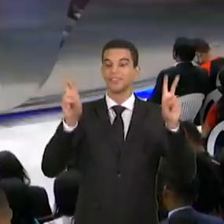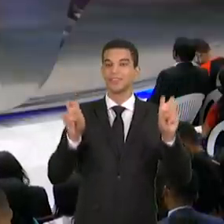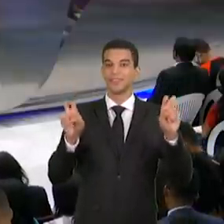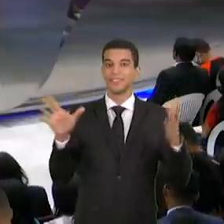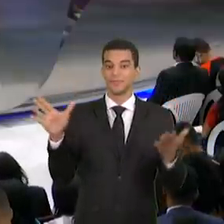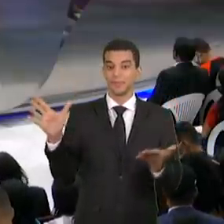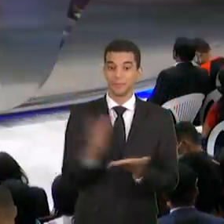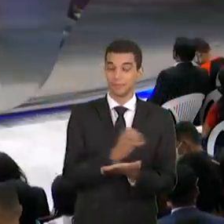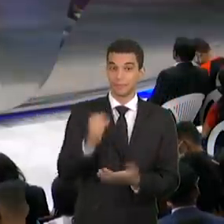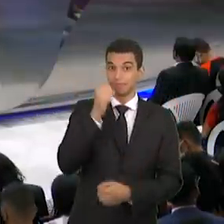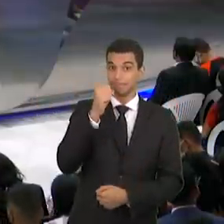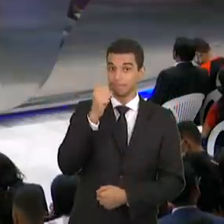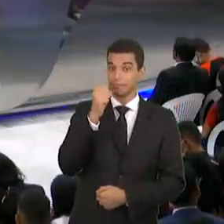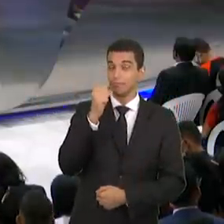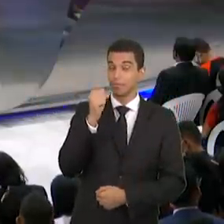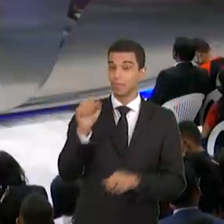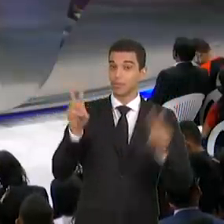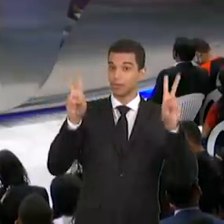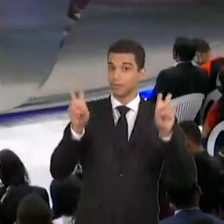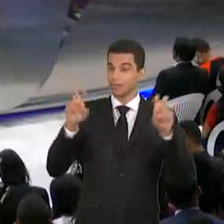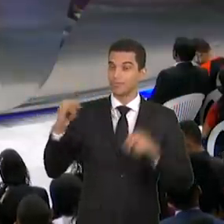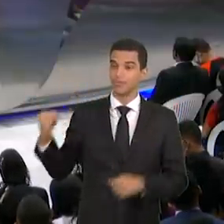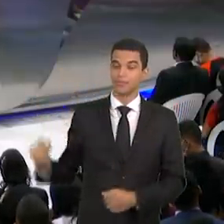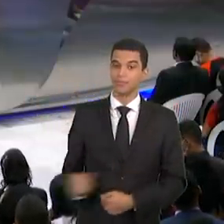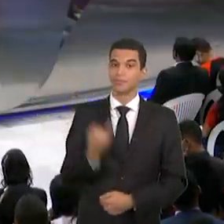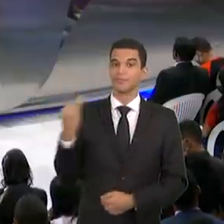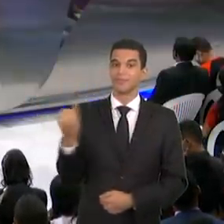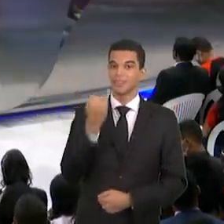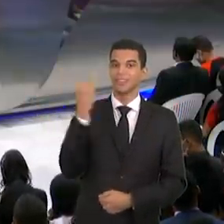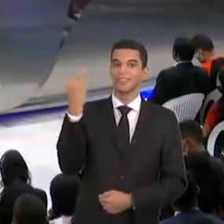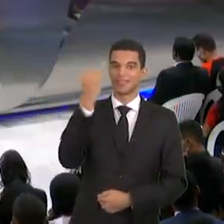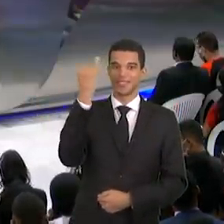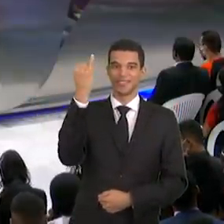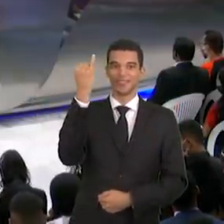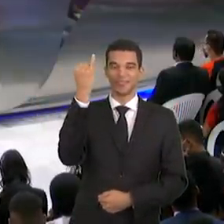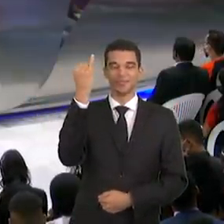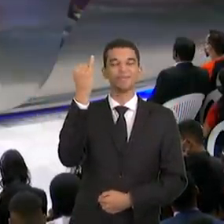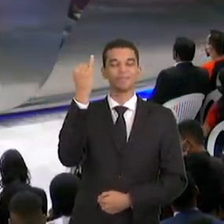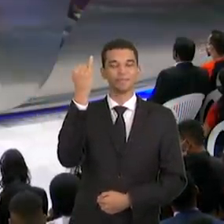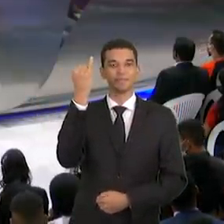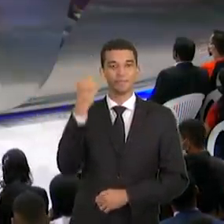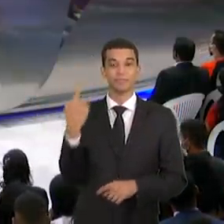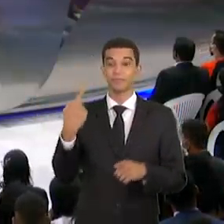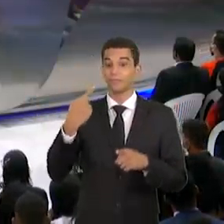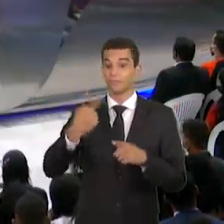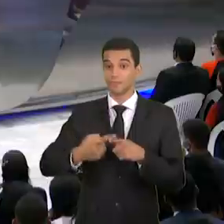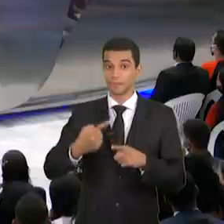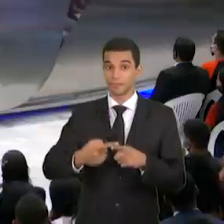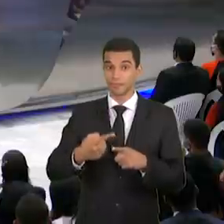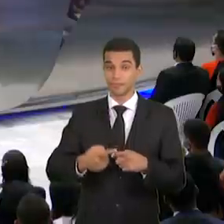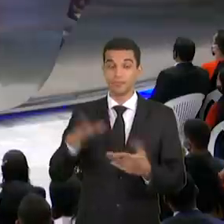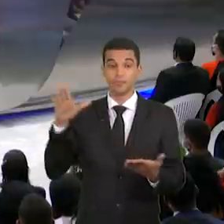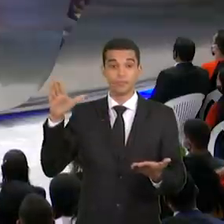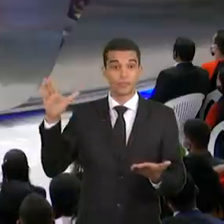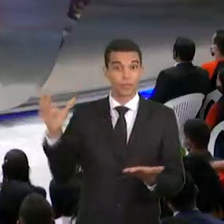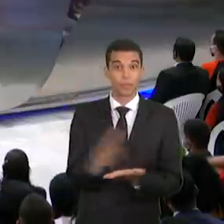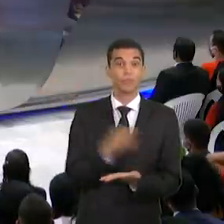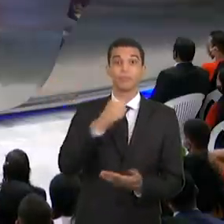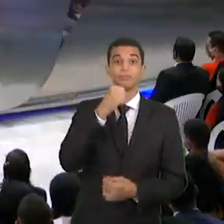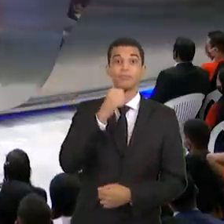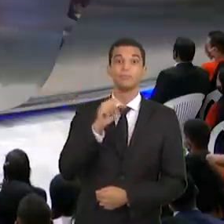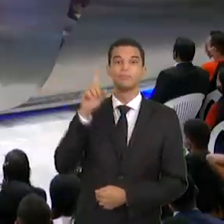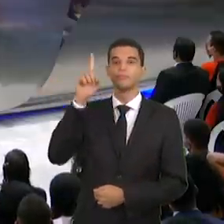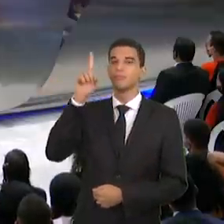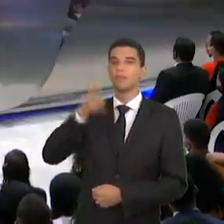para a igreja, porque o arrebatamento será o culminar,